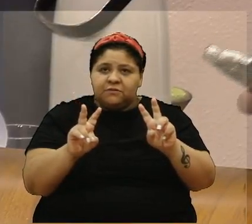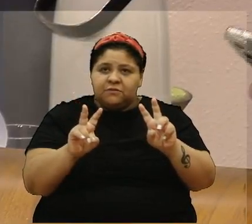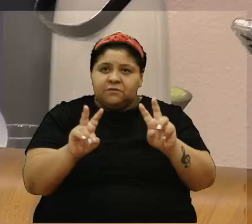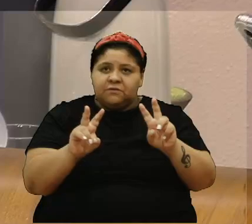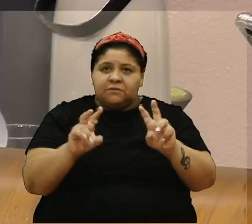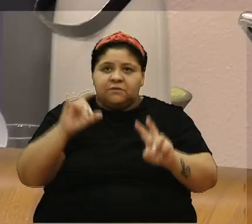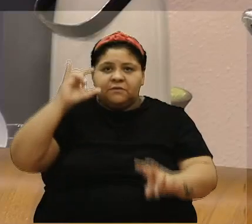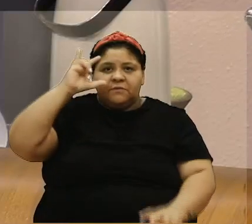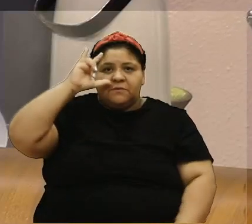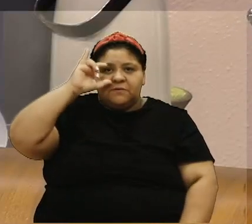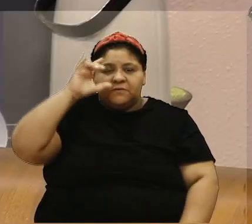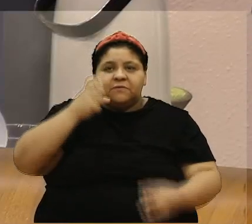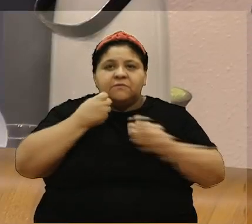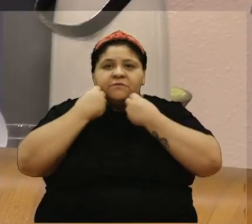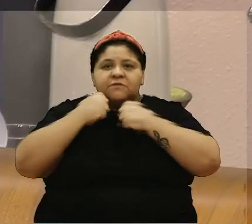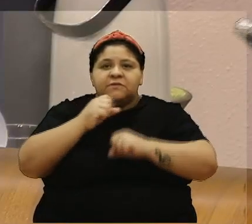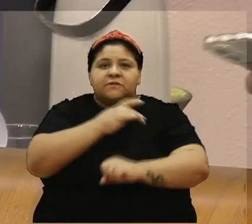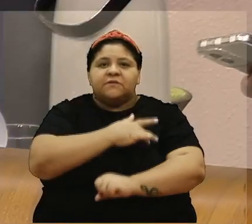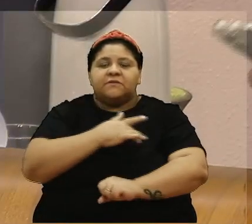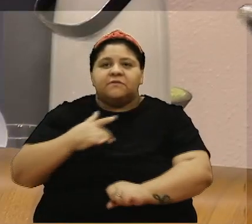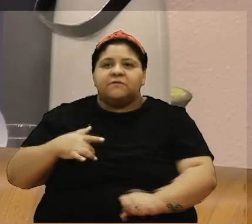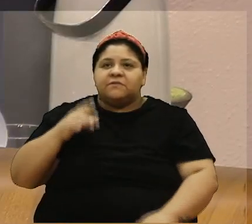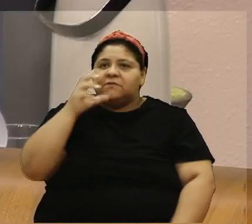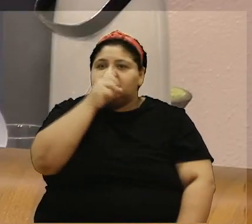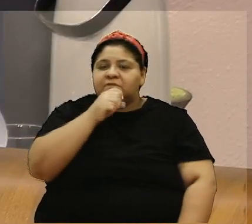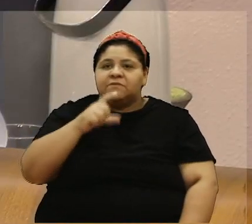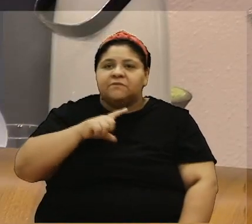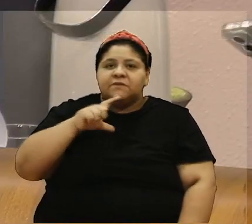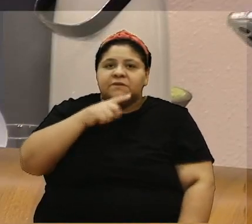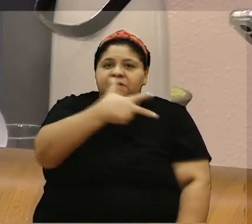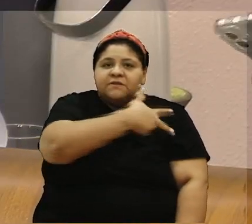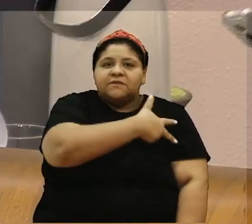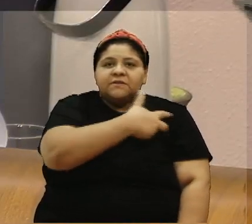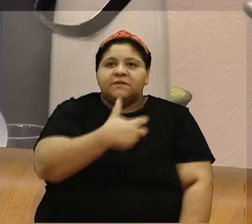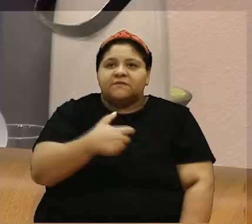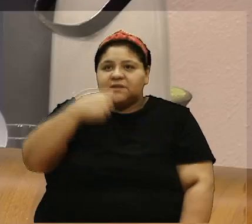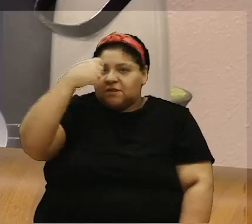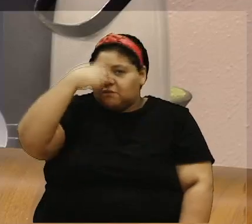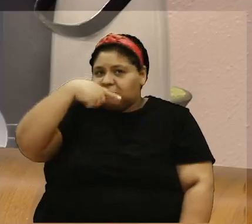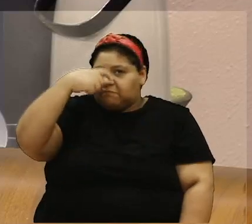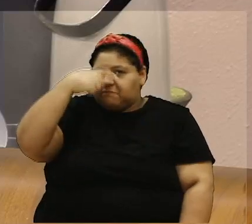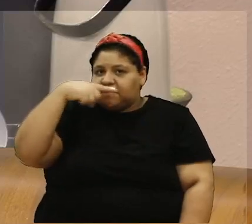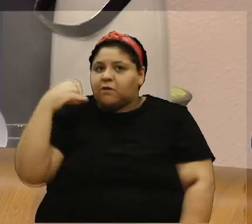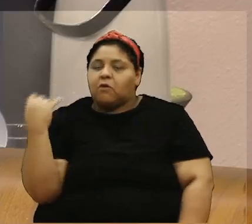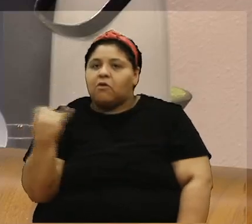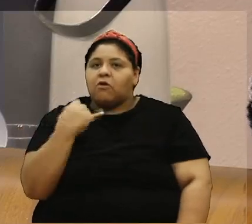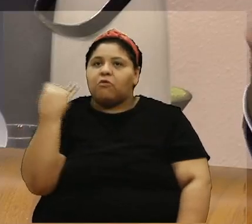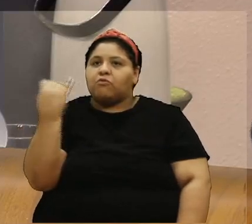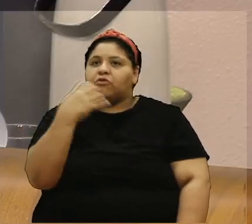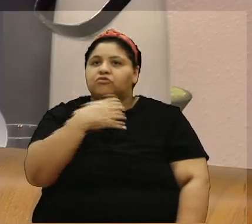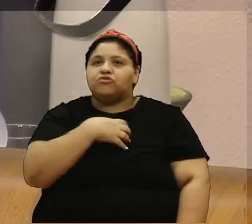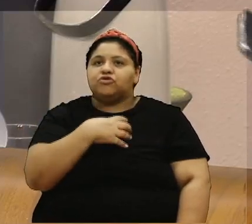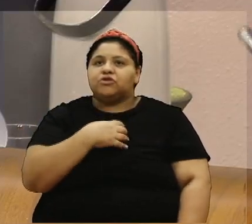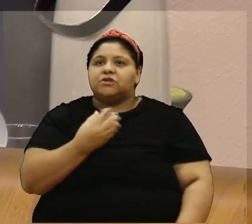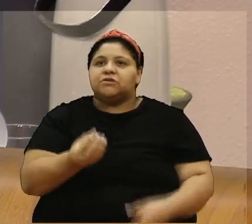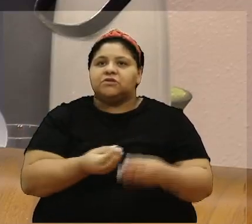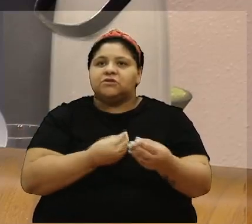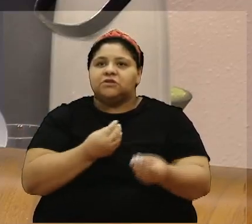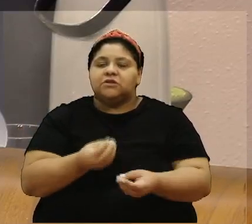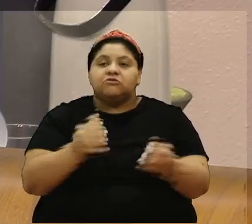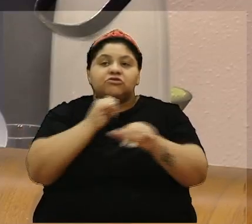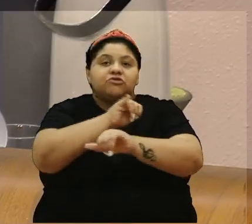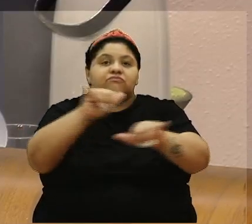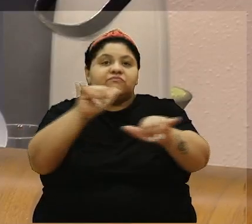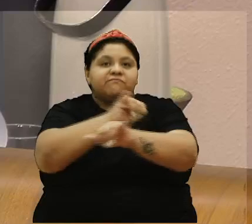Instagram da Secretaria de Saúde, por exemplo, sábado tem a vacinação da gripe, né? Então é importante uma forma de escoar essas